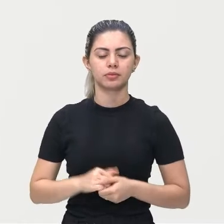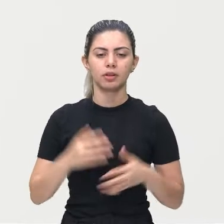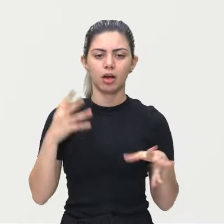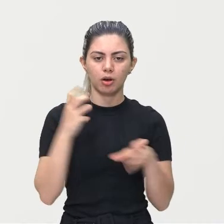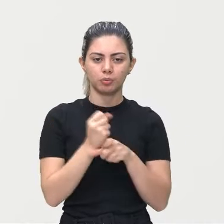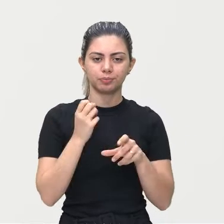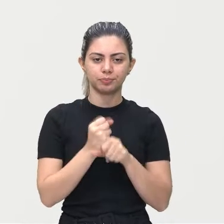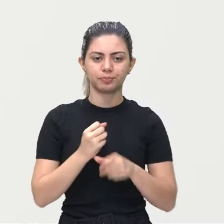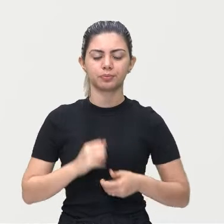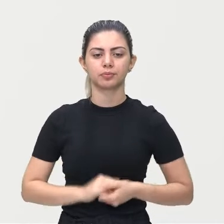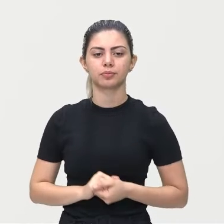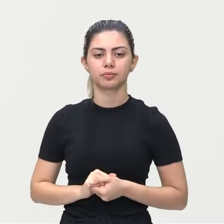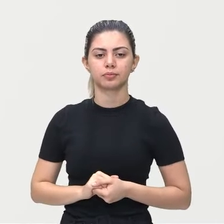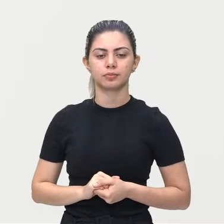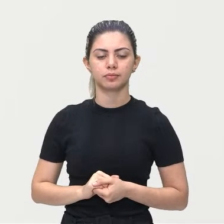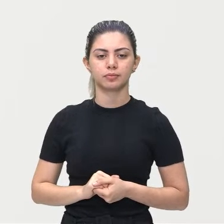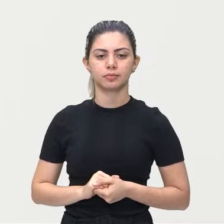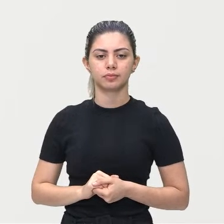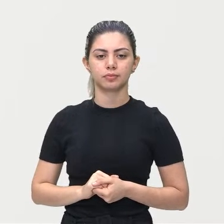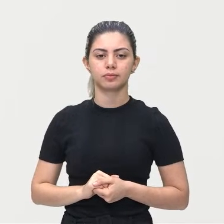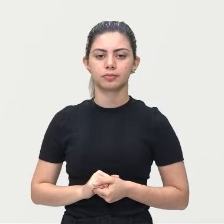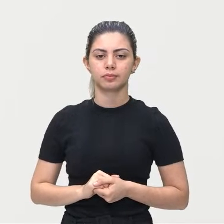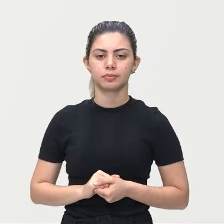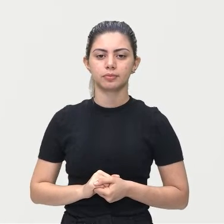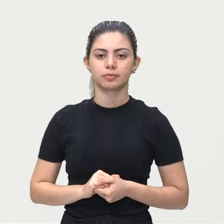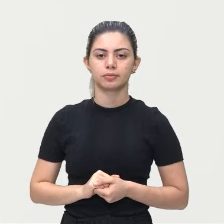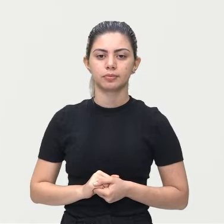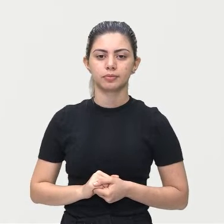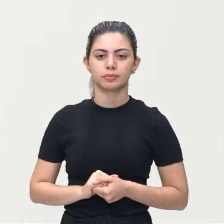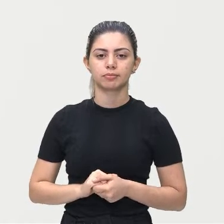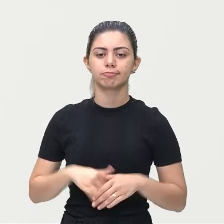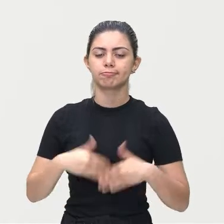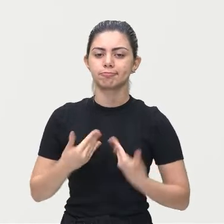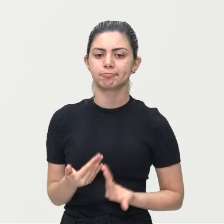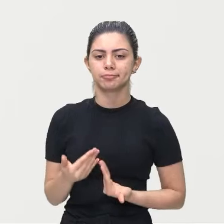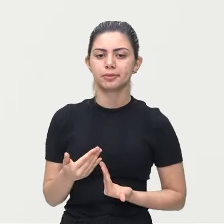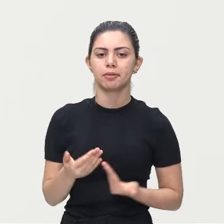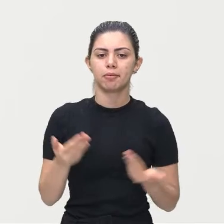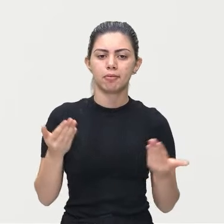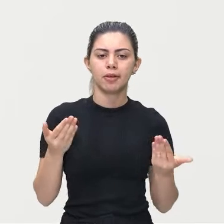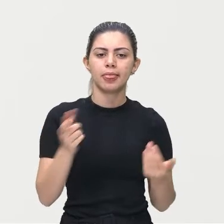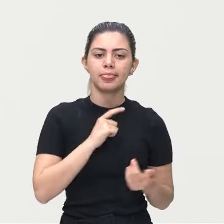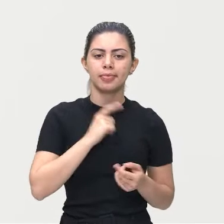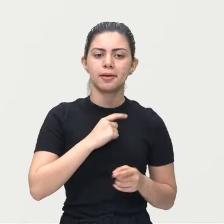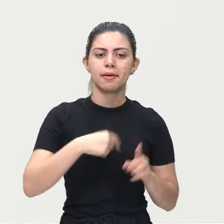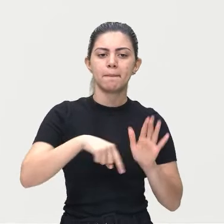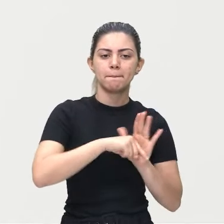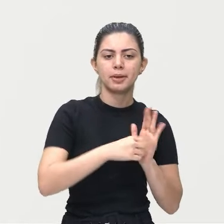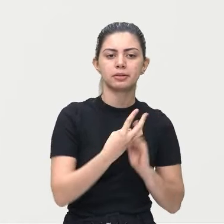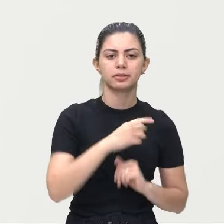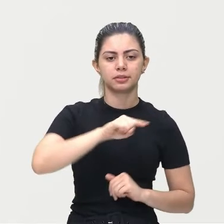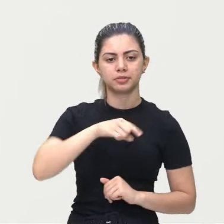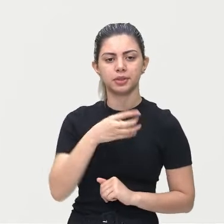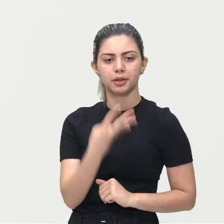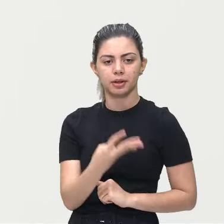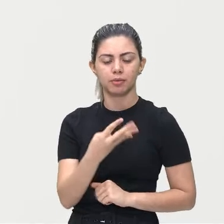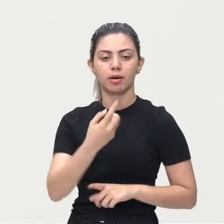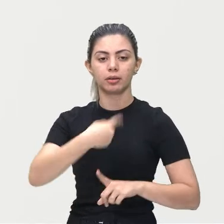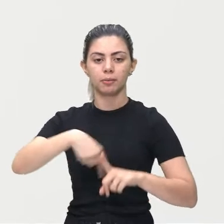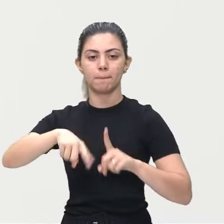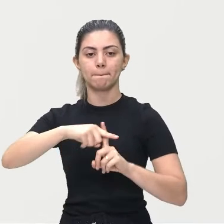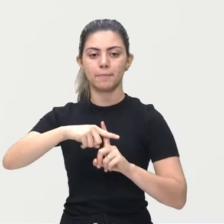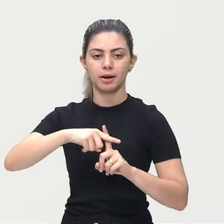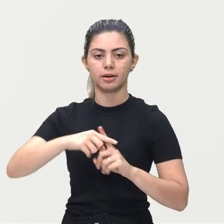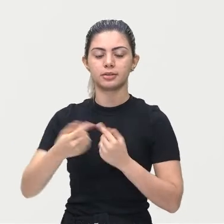conta. Olha a conta que nós temos aqui, pessoal, ó. Nós temos menos 3,4